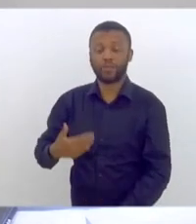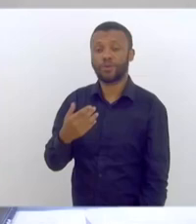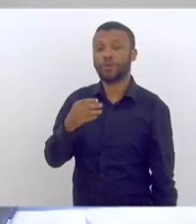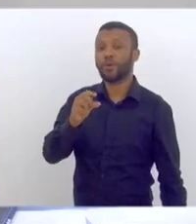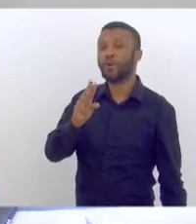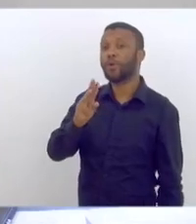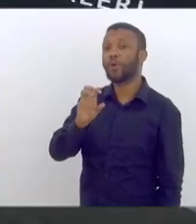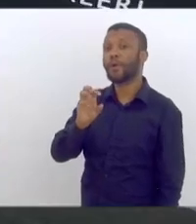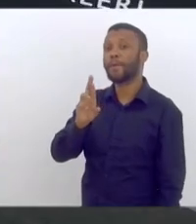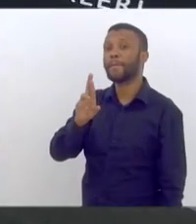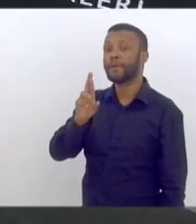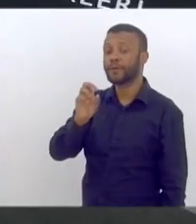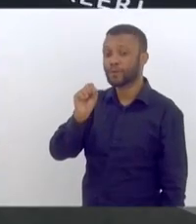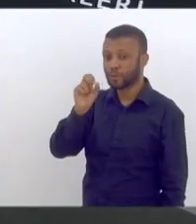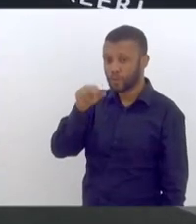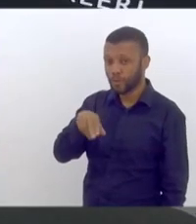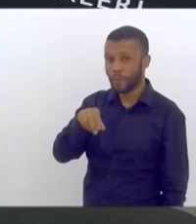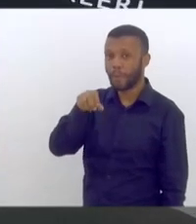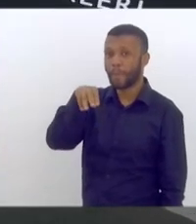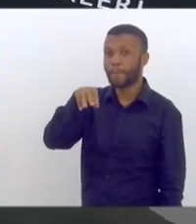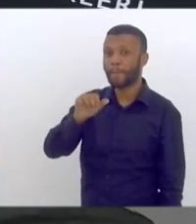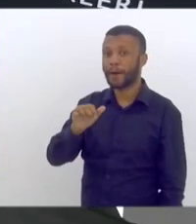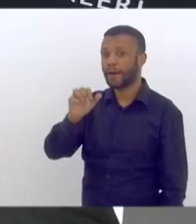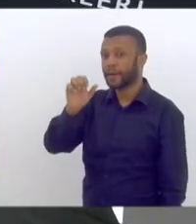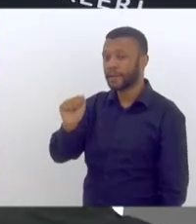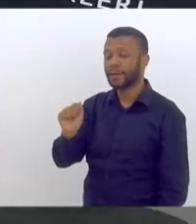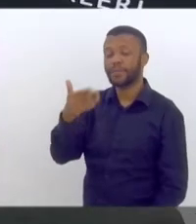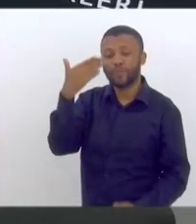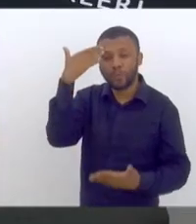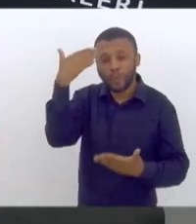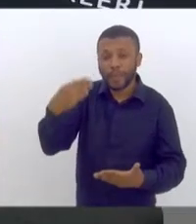André Mendes obrigado pela presença